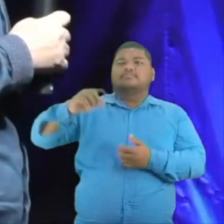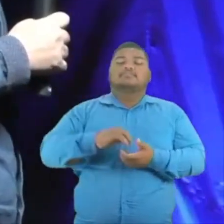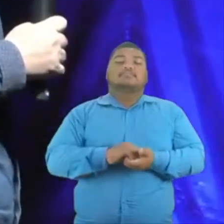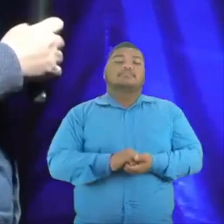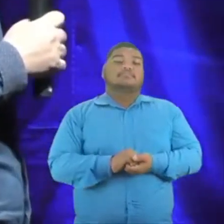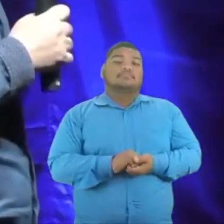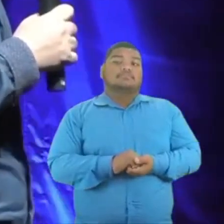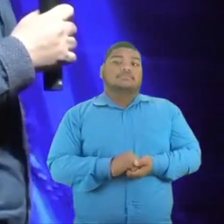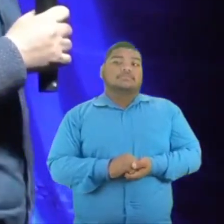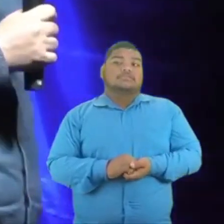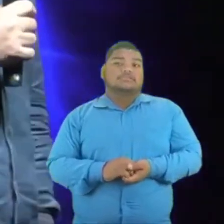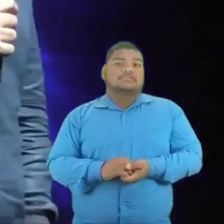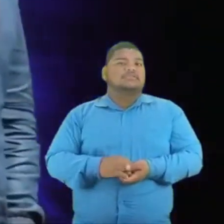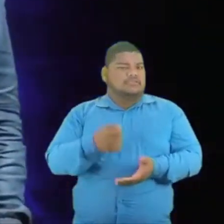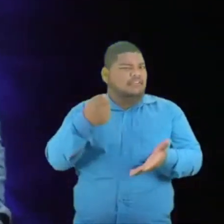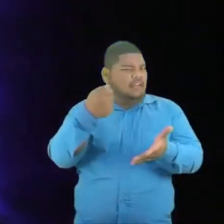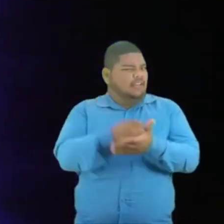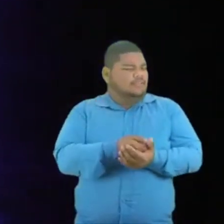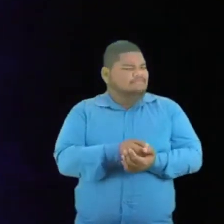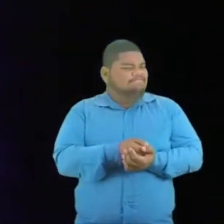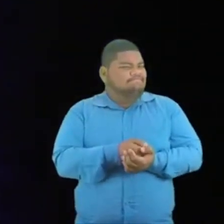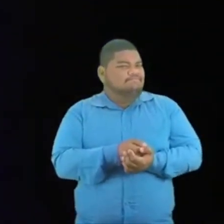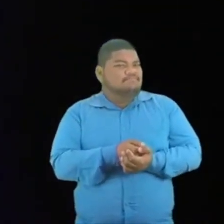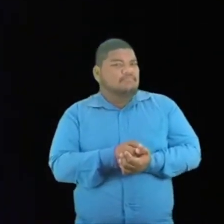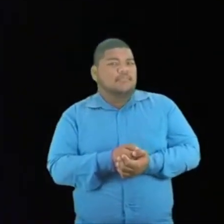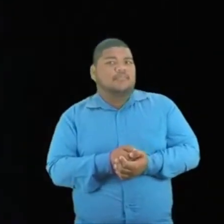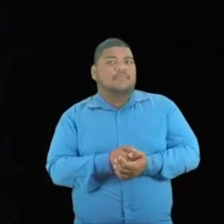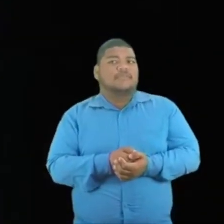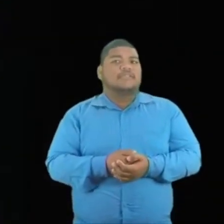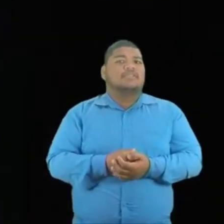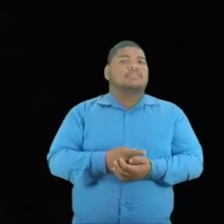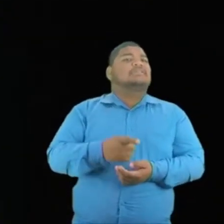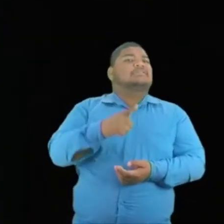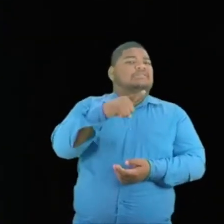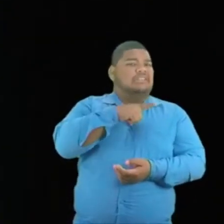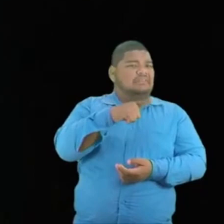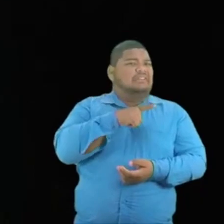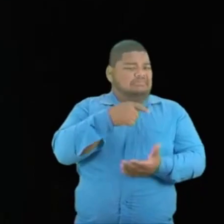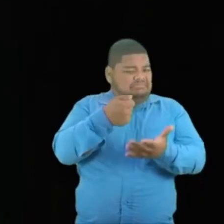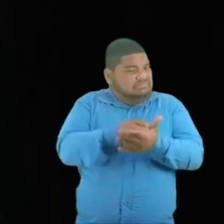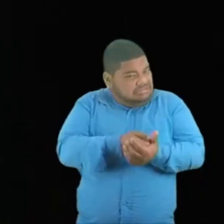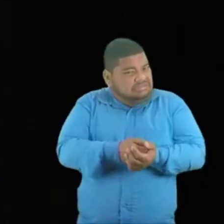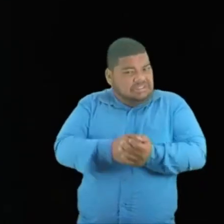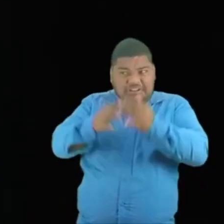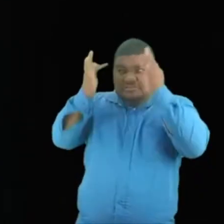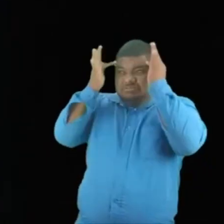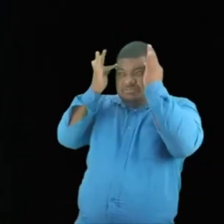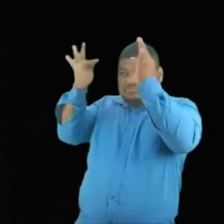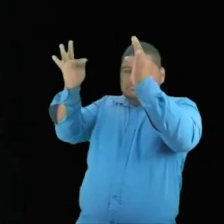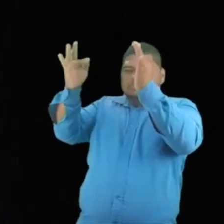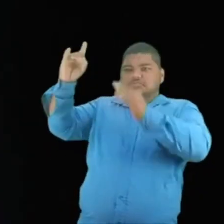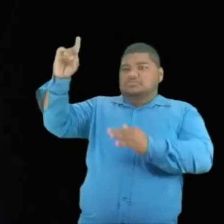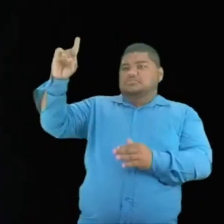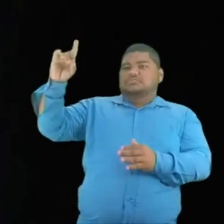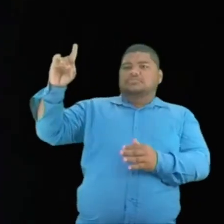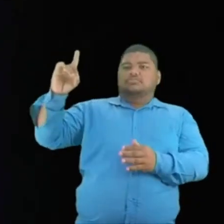Está valendo a pena? Está valendo a pena permanecer fiel a Deus?